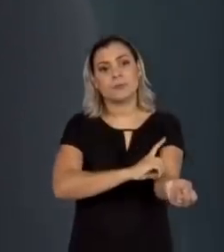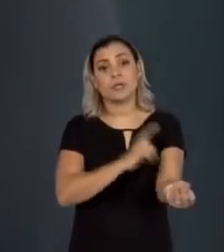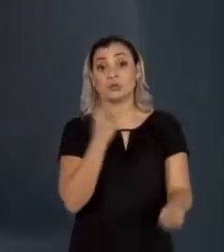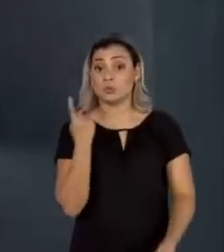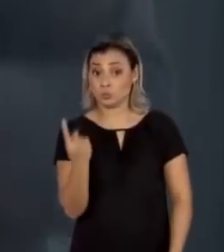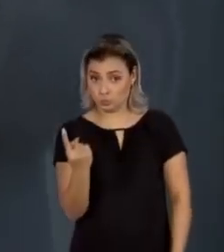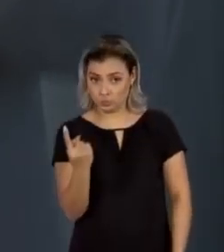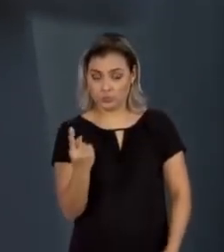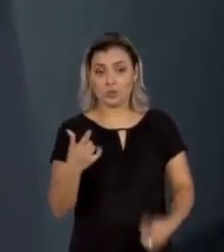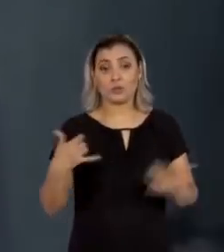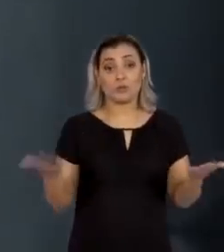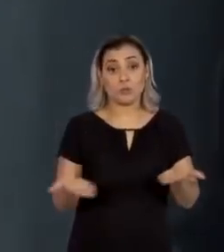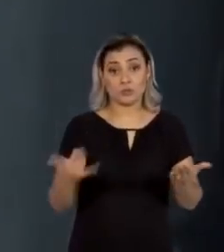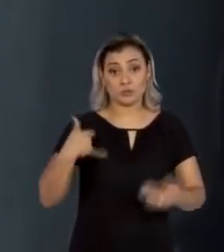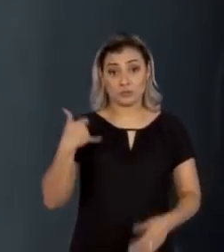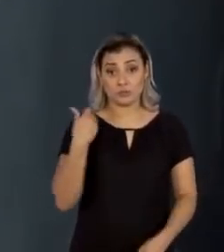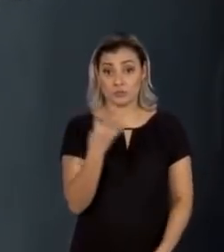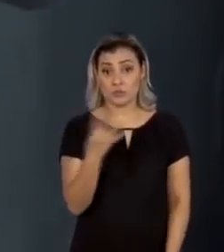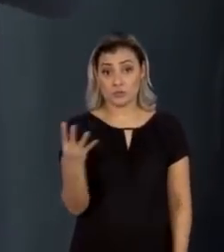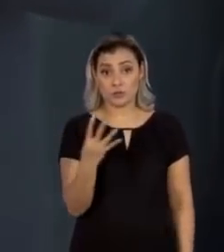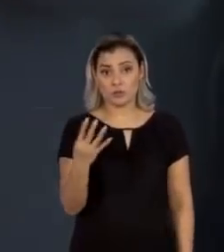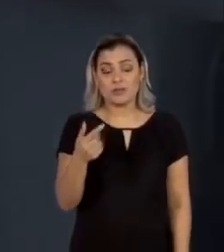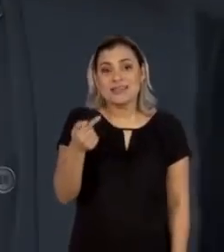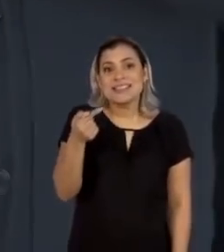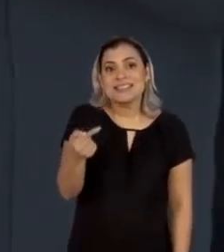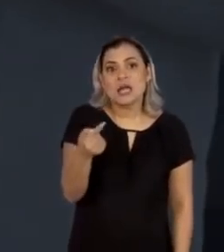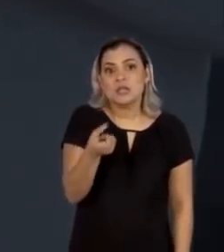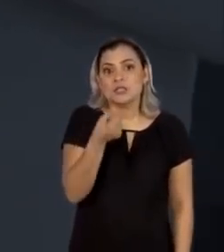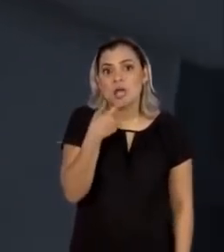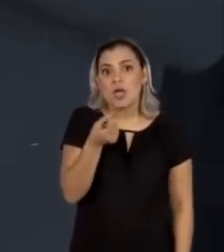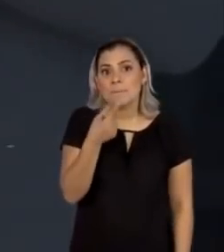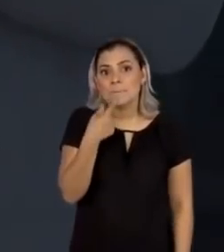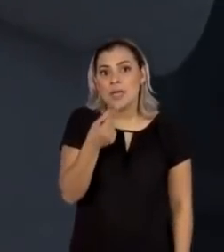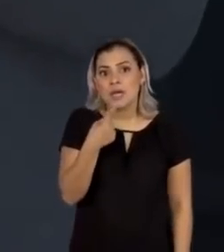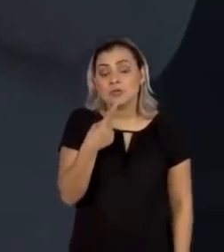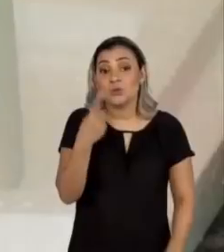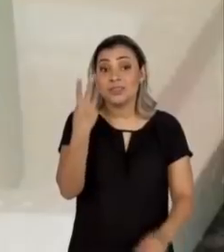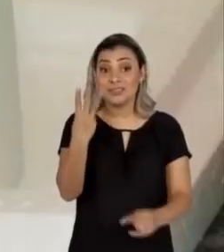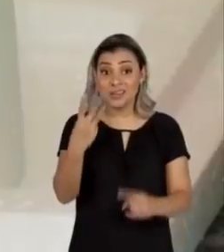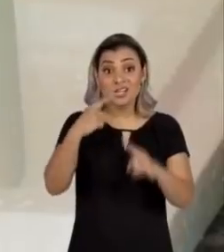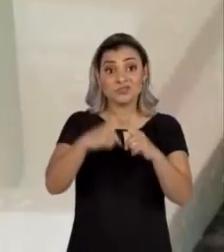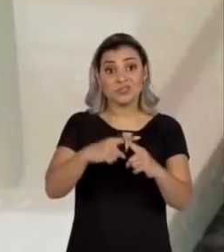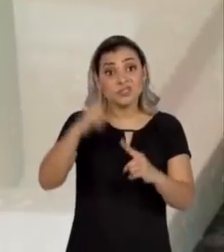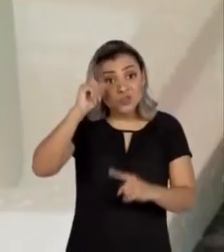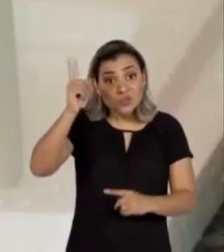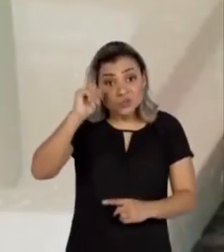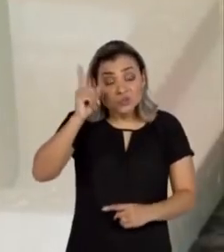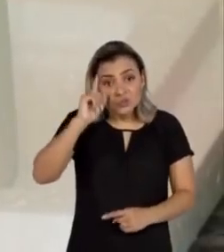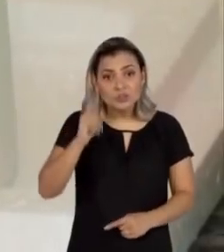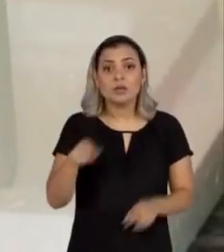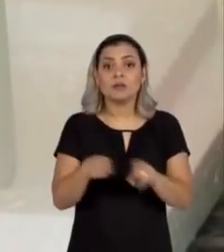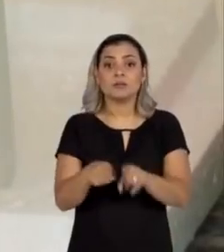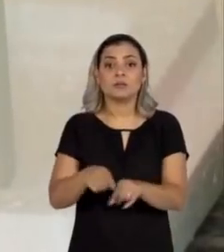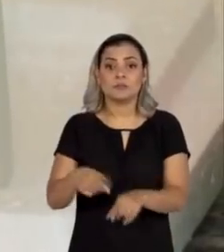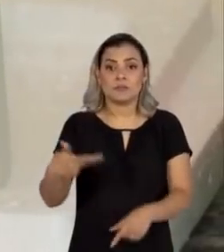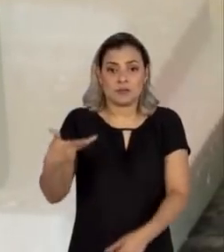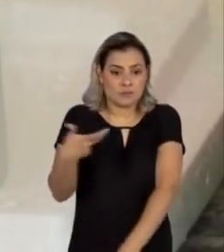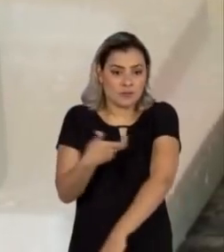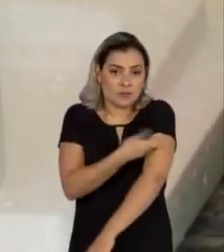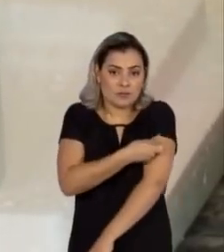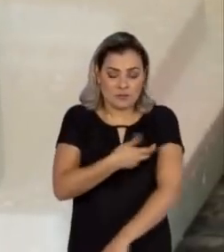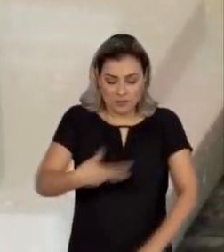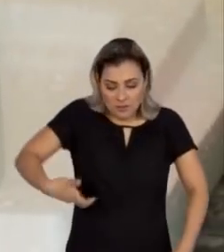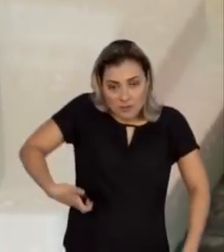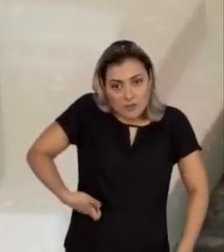aos 44, precisa tomar 7 comprimidos 3 vezes ao dia e aplicar injeções de insulina de manhã,